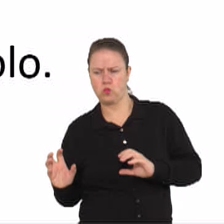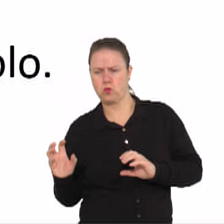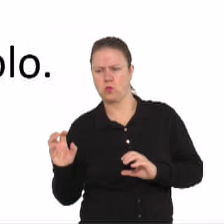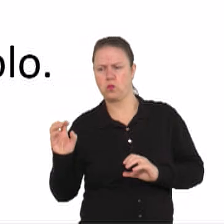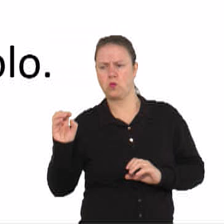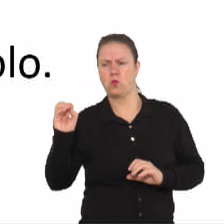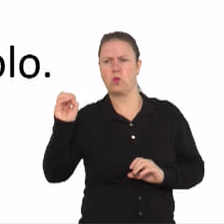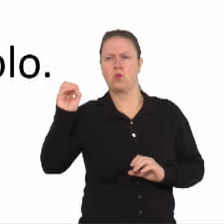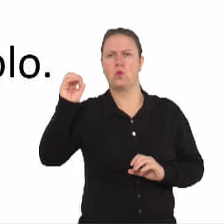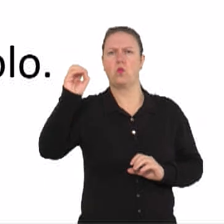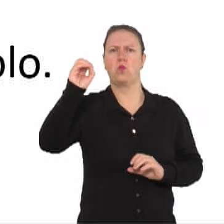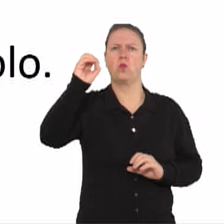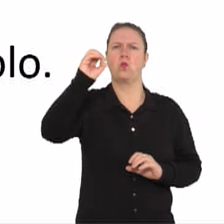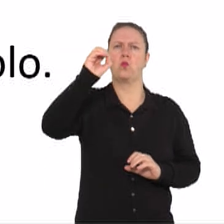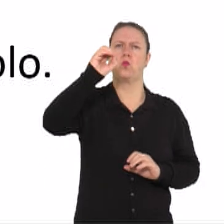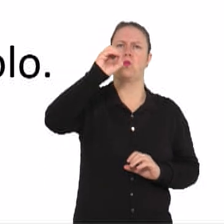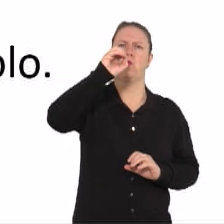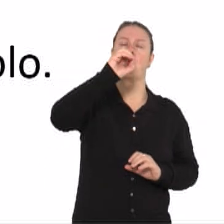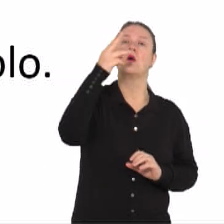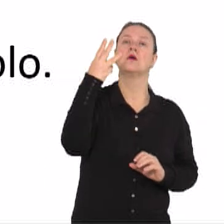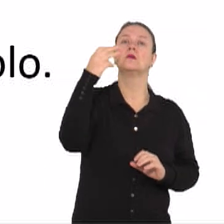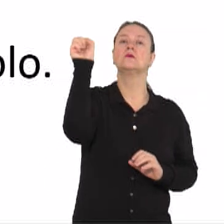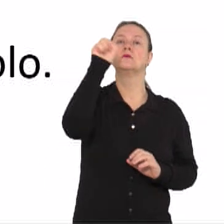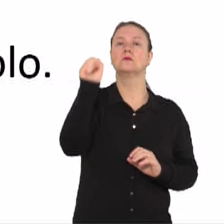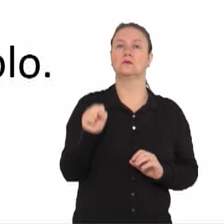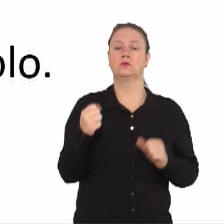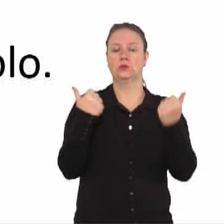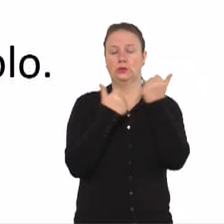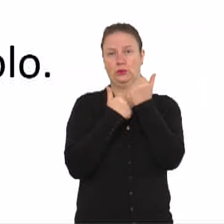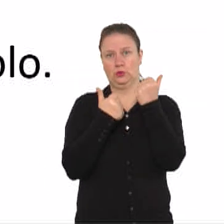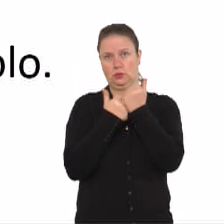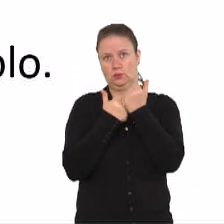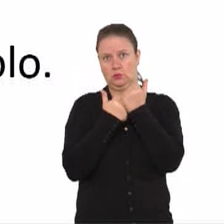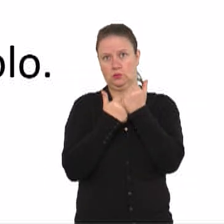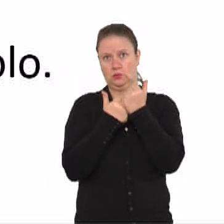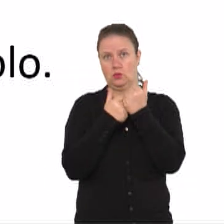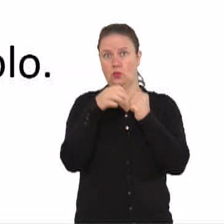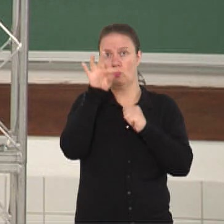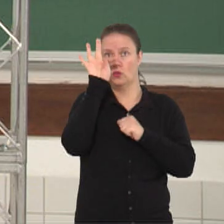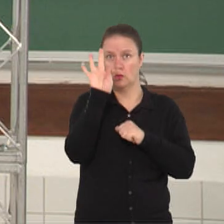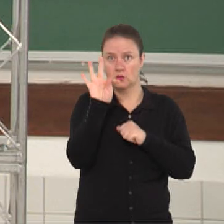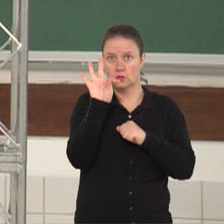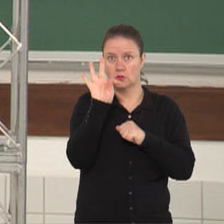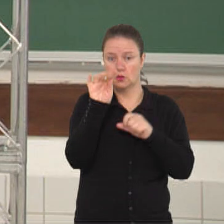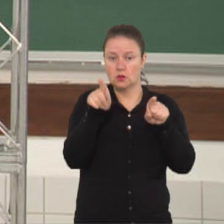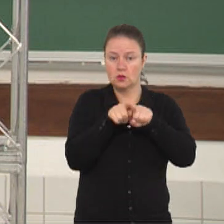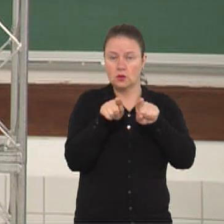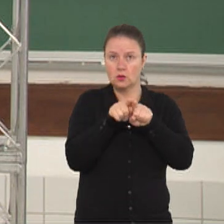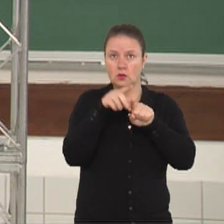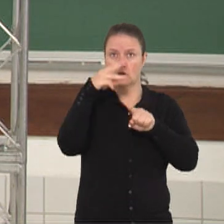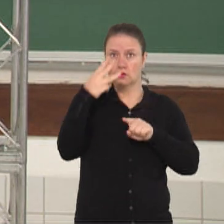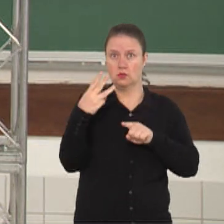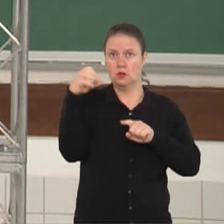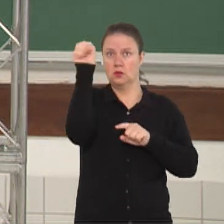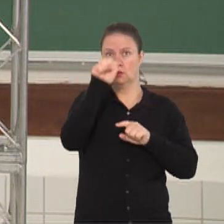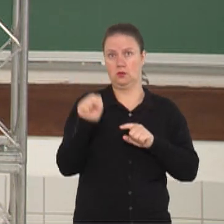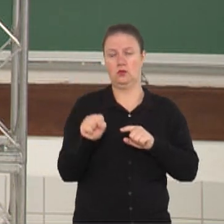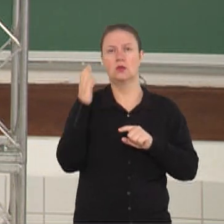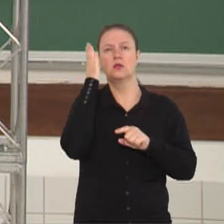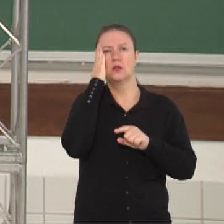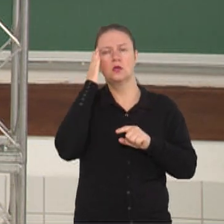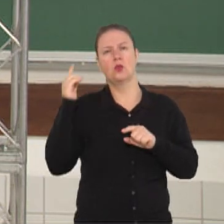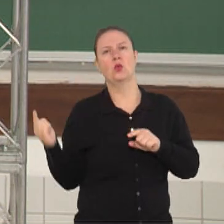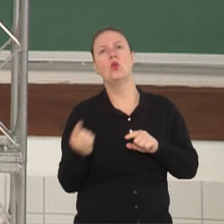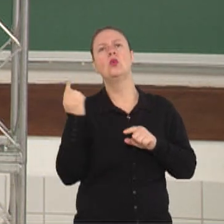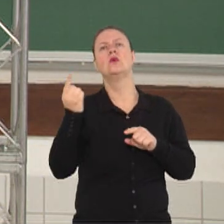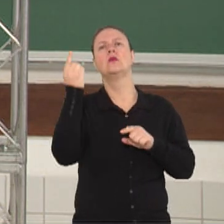3 segundos, e aqui vai a dica, substitua t por 3. E aí você vai saber a altura da bola